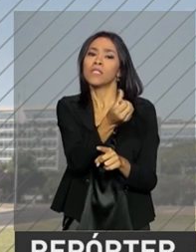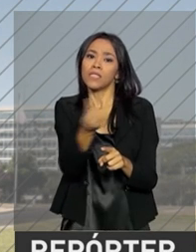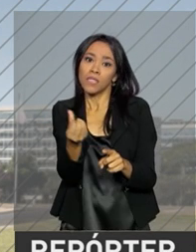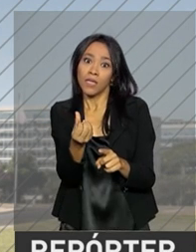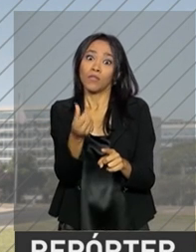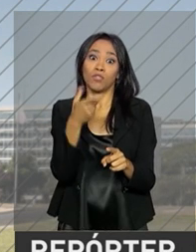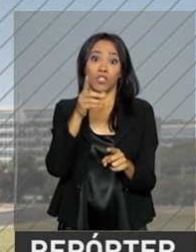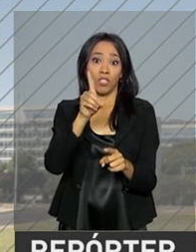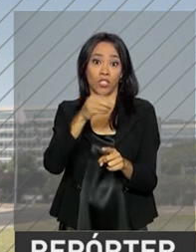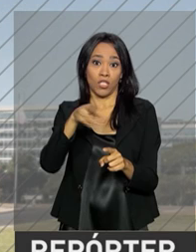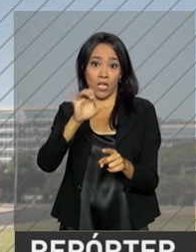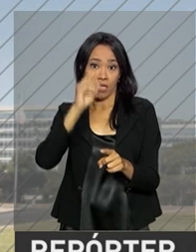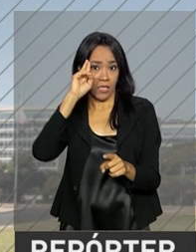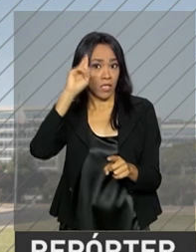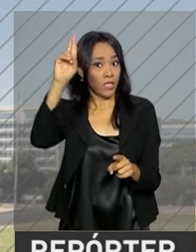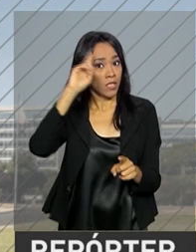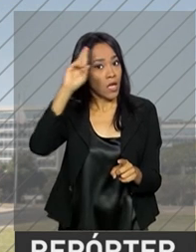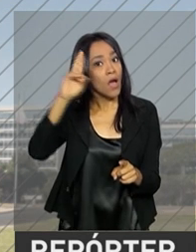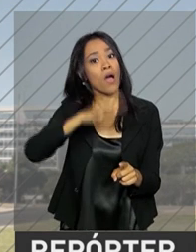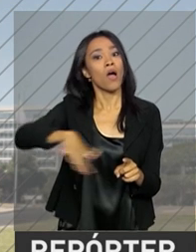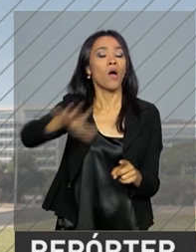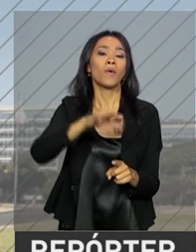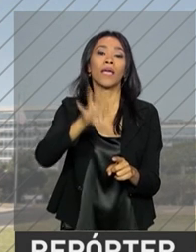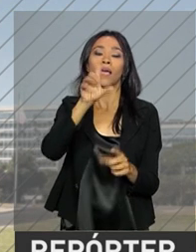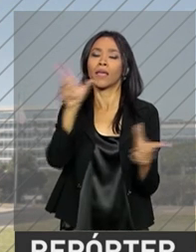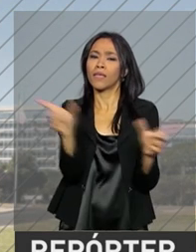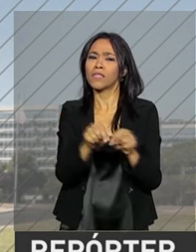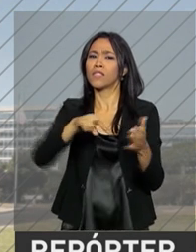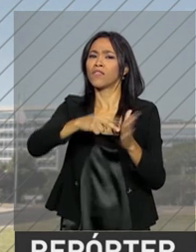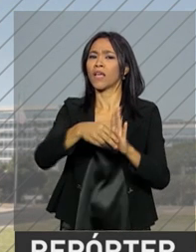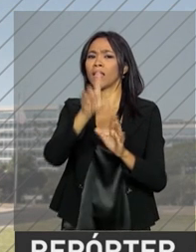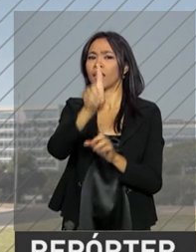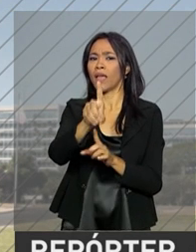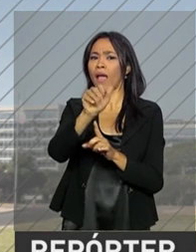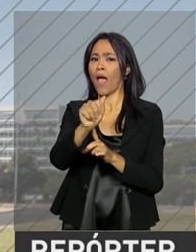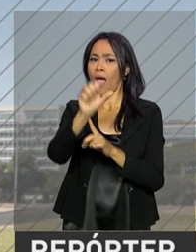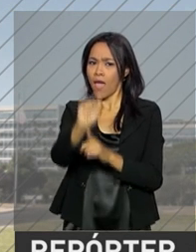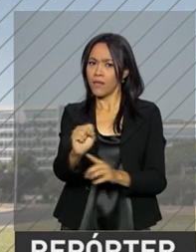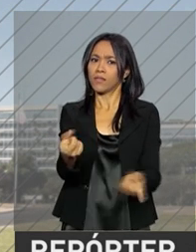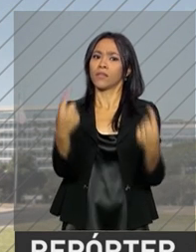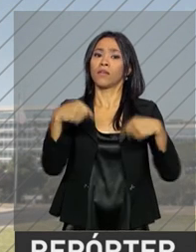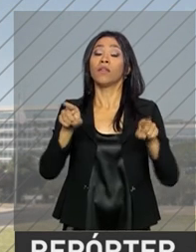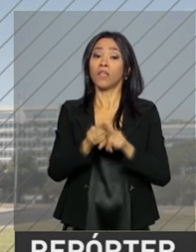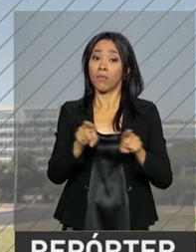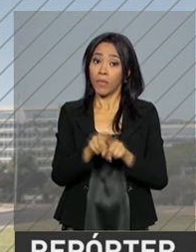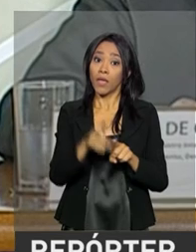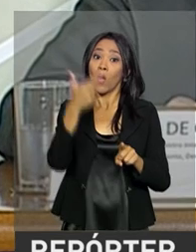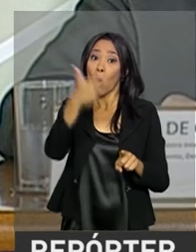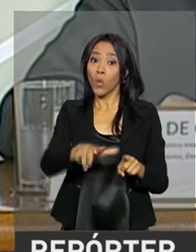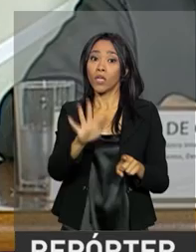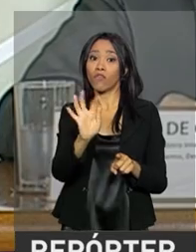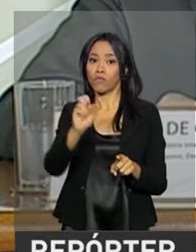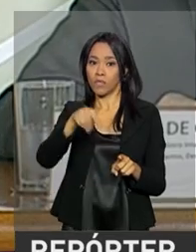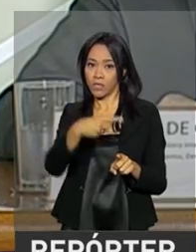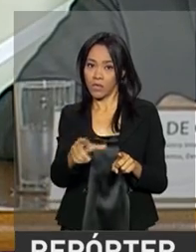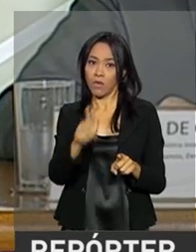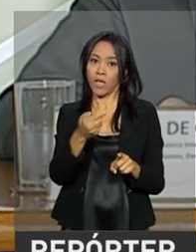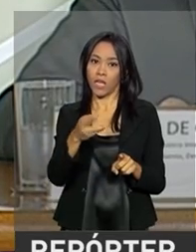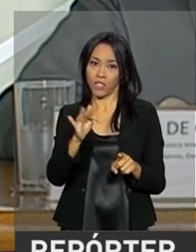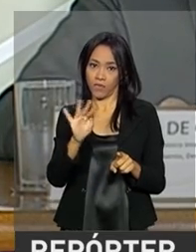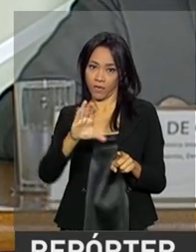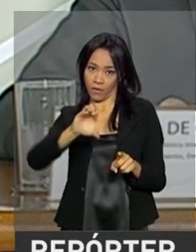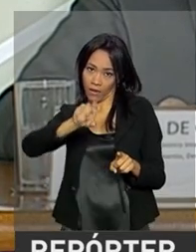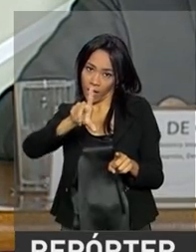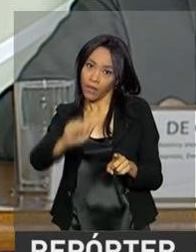direção e assessoramento superior, as DAS, e 660 de funções gratificadas. Segundo o governo,